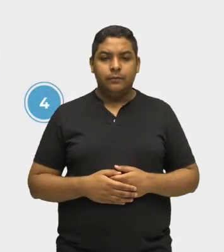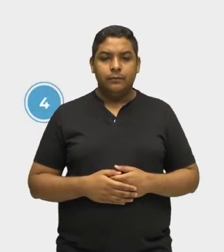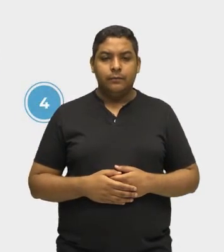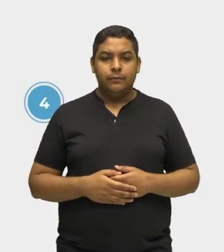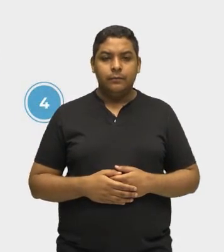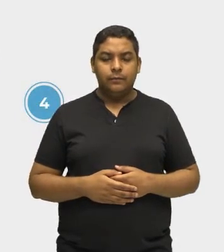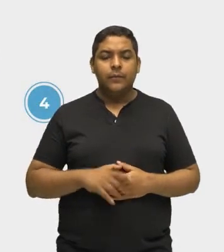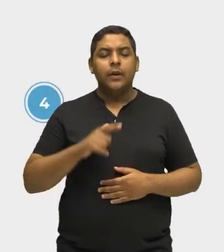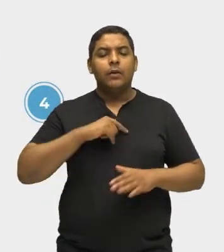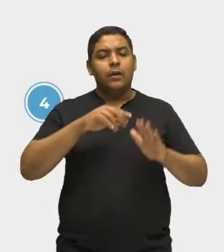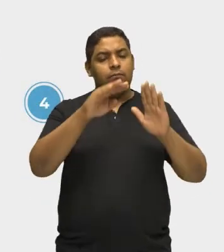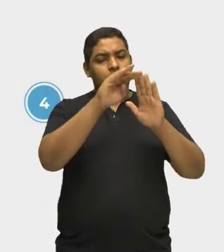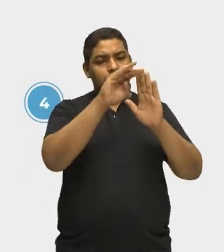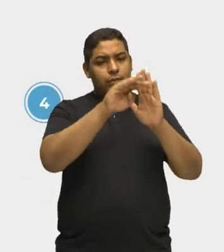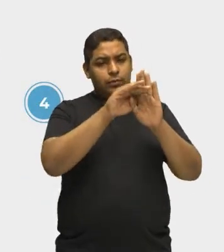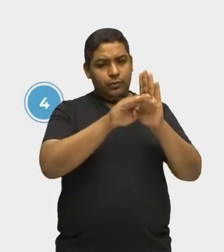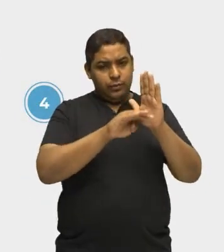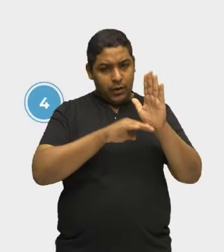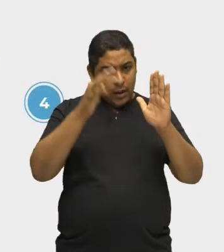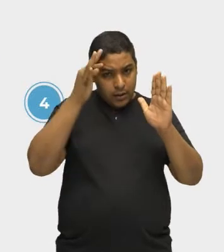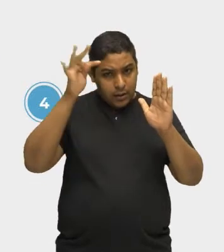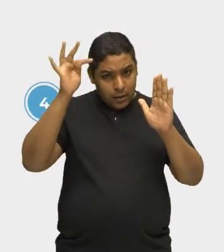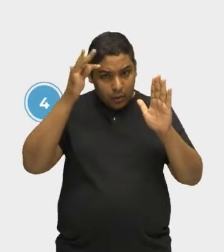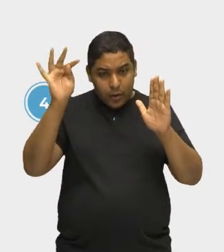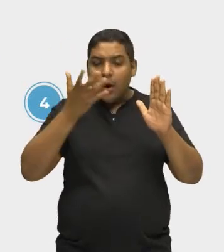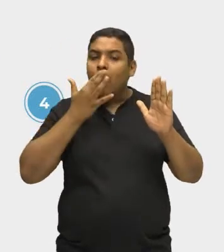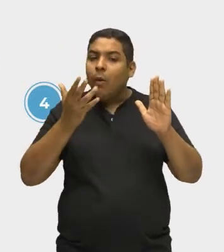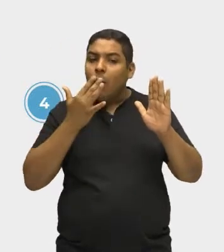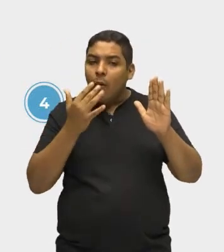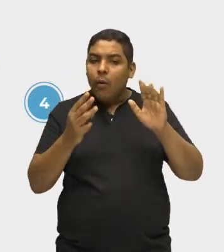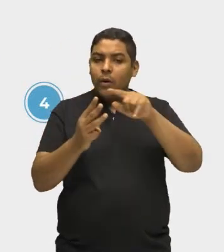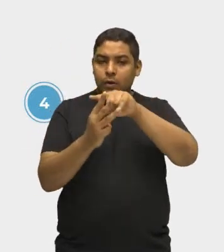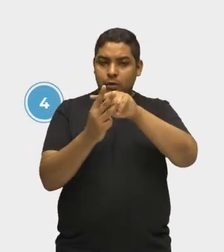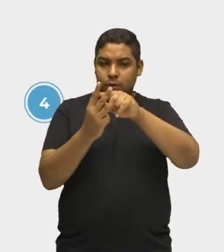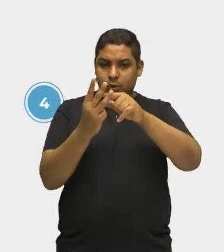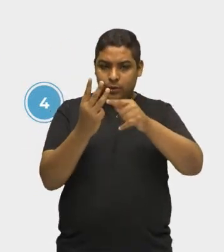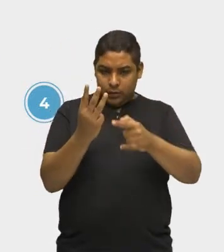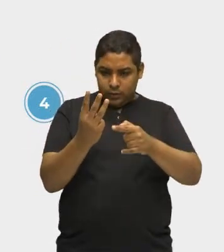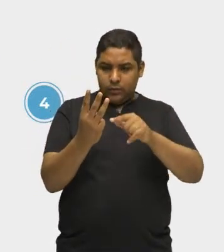acordo com a teoria das cores, as cores são classificadas em cores